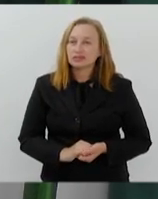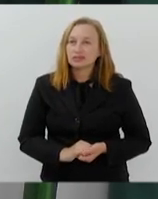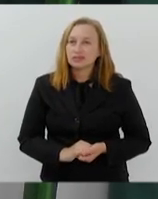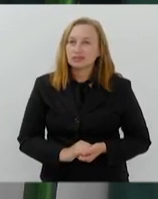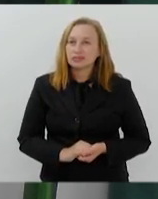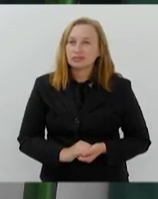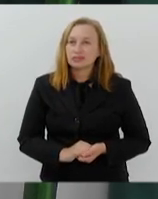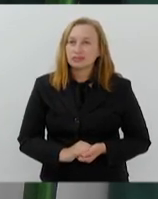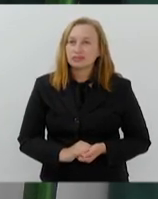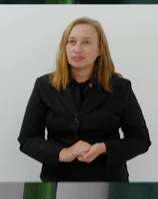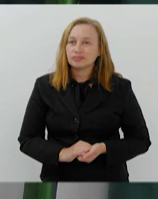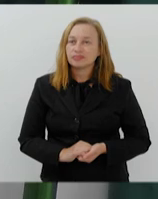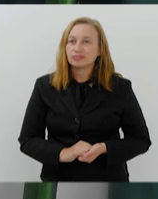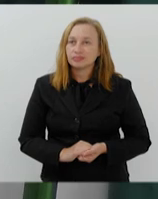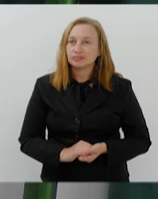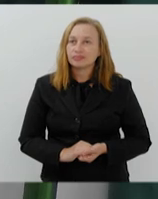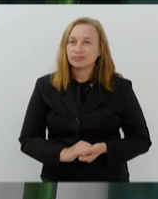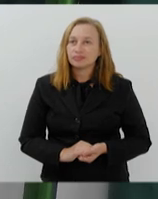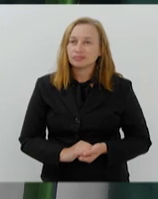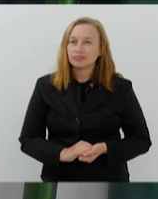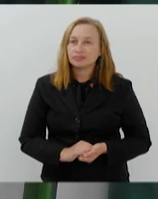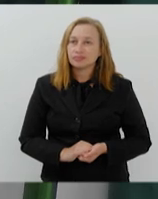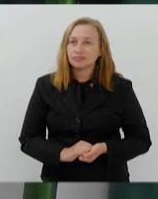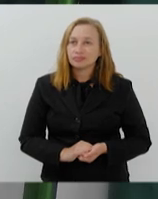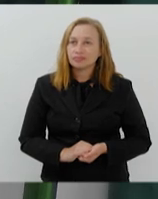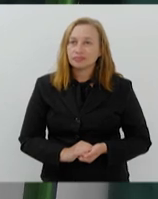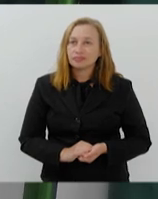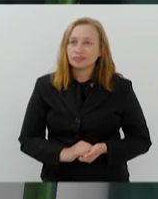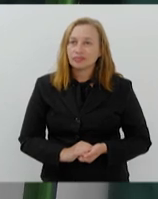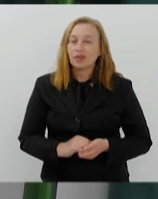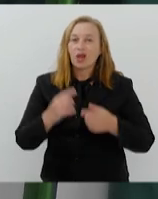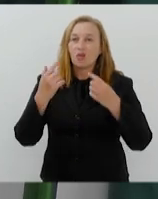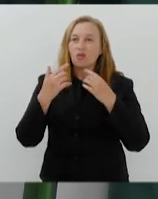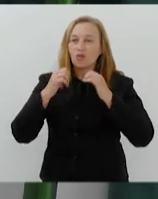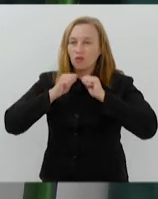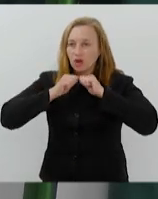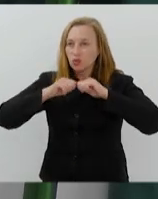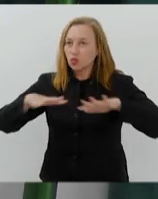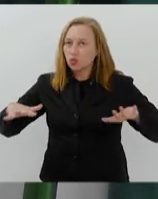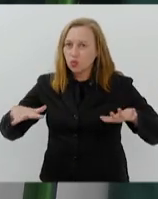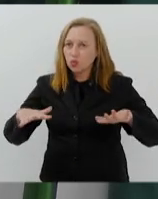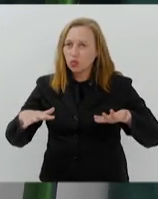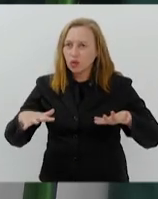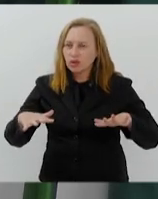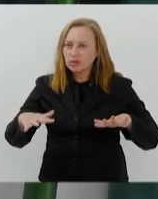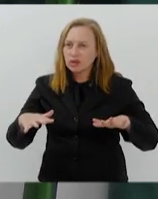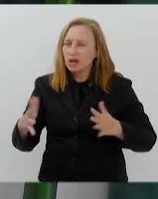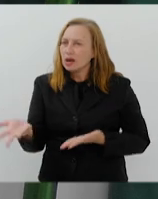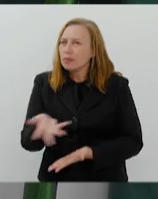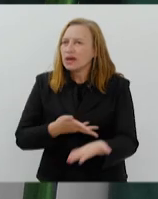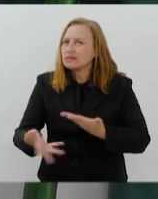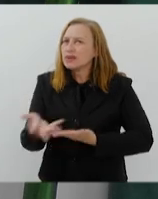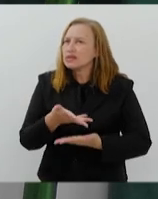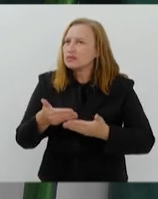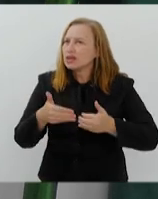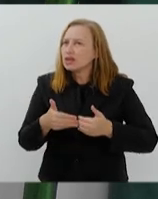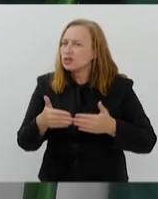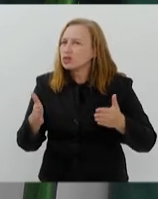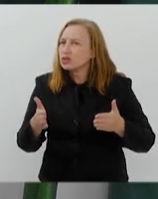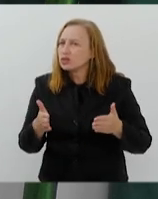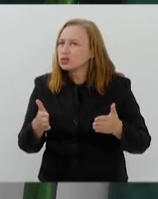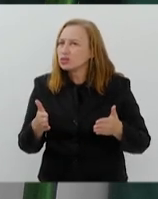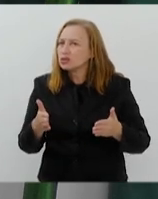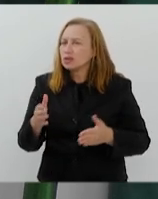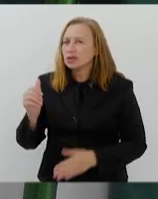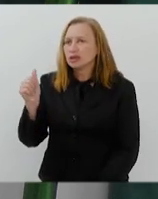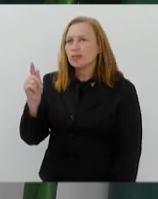vai divulgar a cedai vai é ela vai divulgar né a abertura a participação dela de abertura da da participação dela na